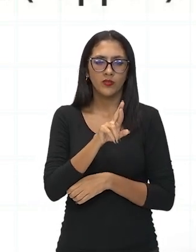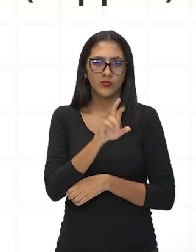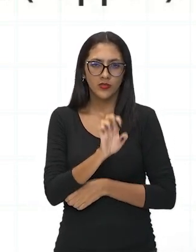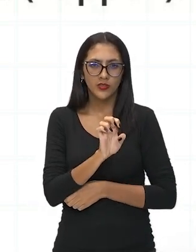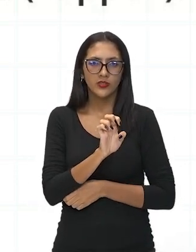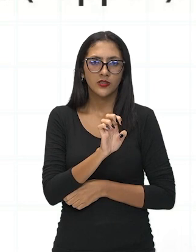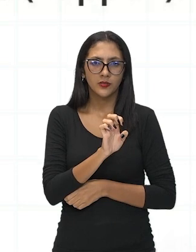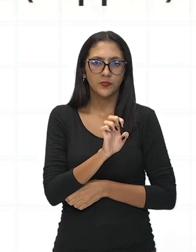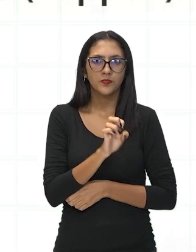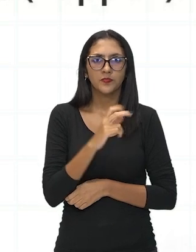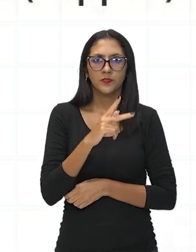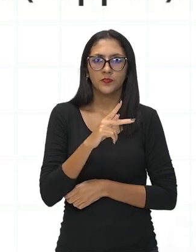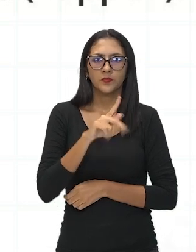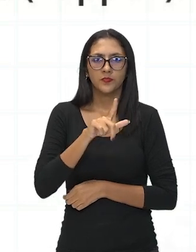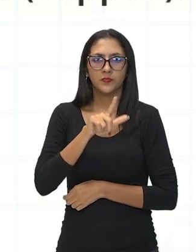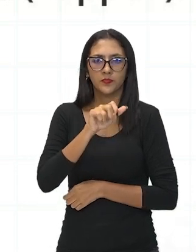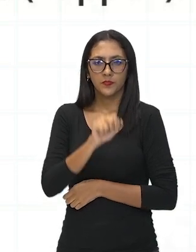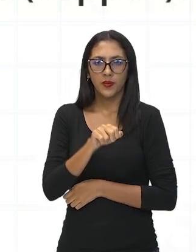Were